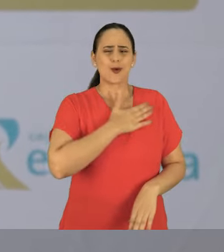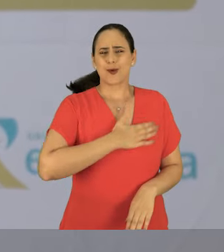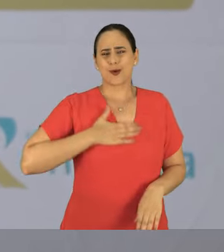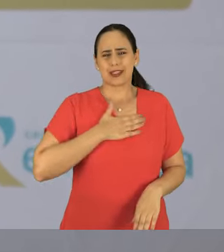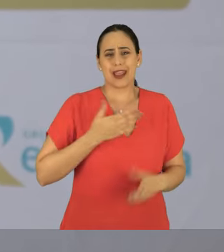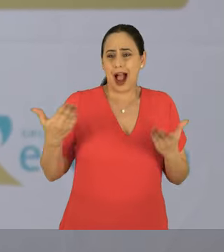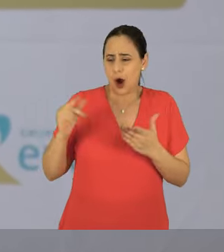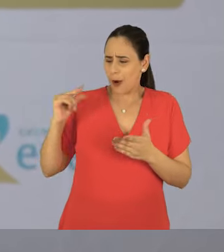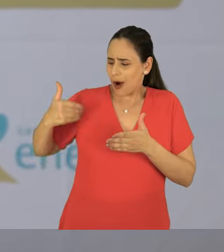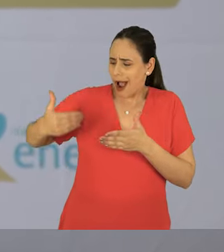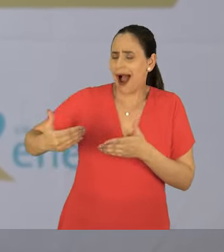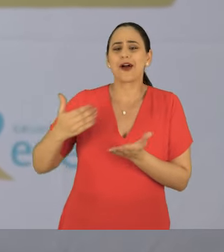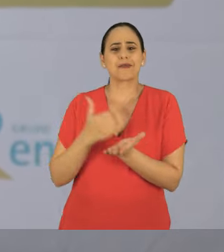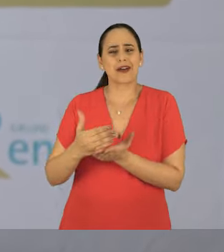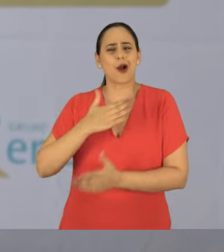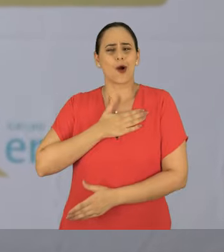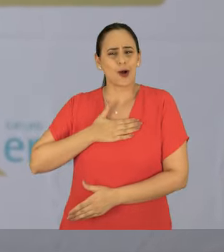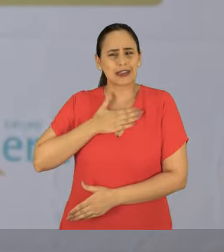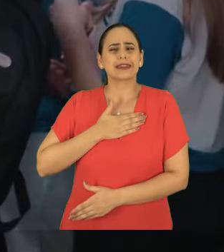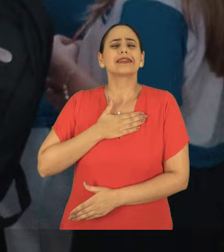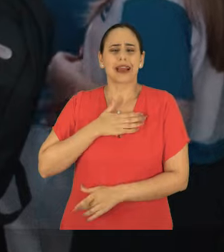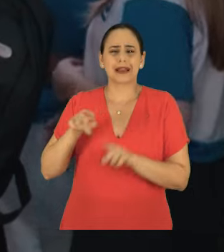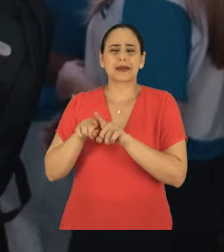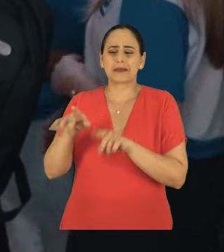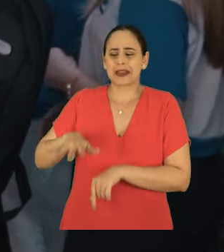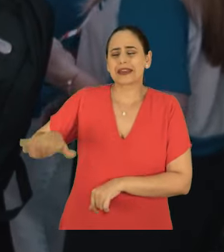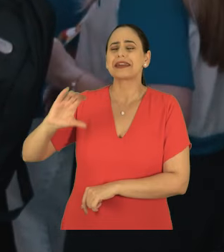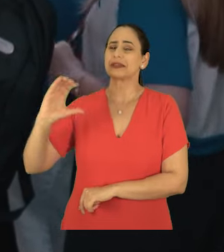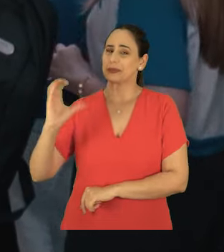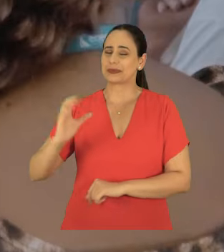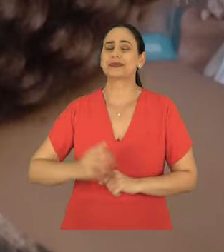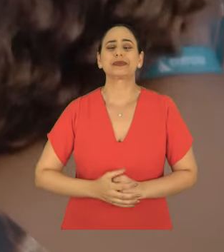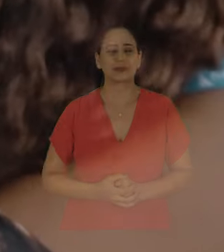ultimamente, ciências também tem sido um assunto que eu tenho me interessado bastante.